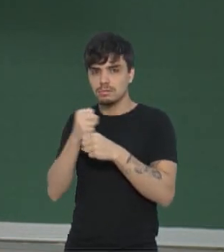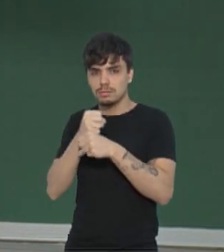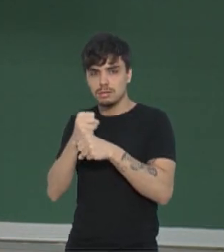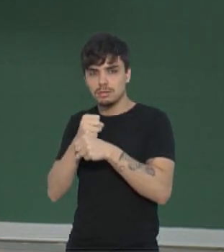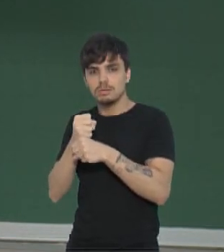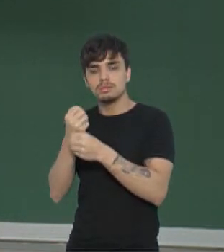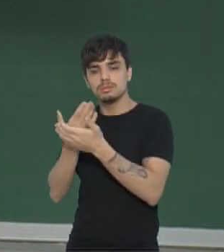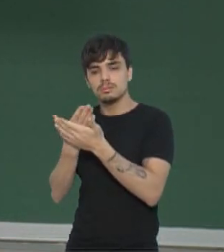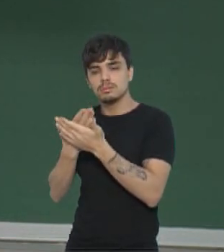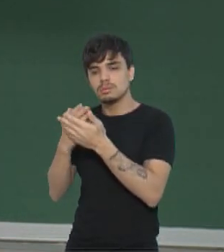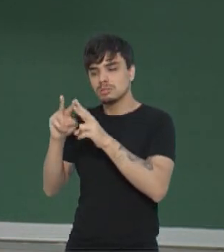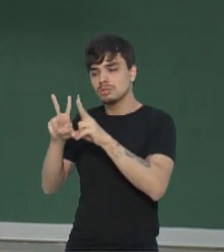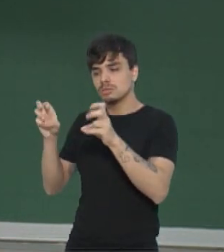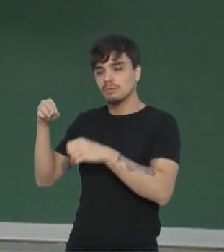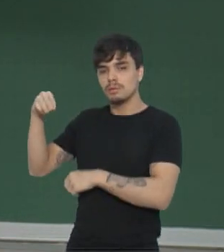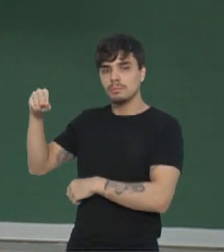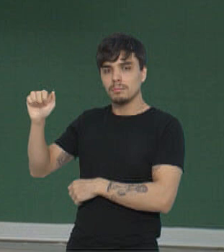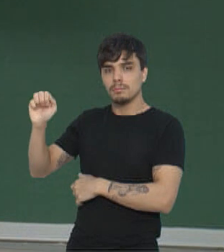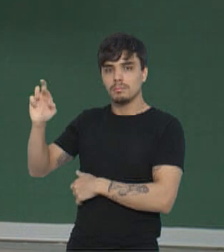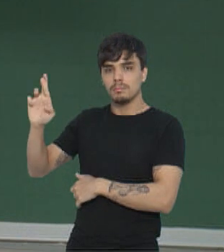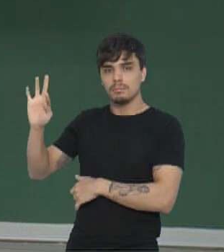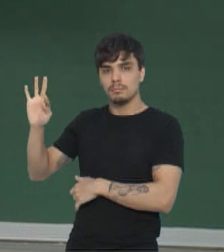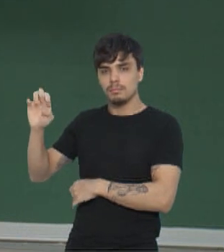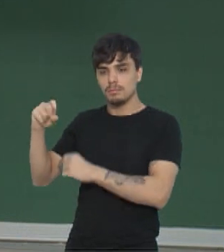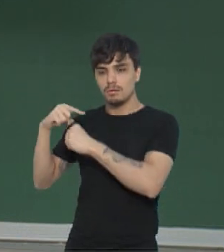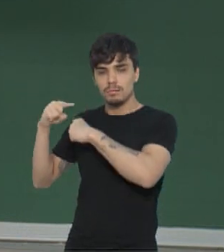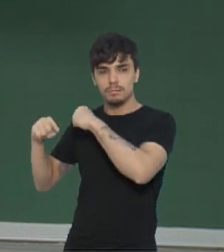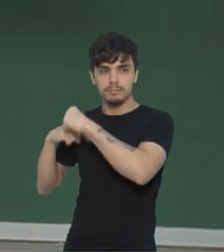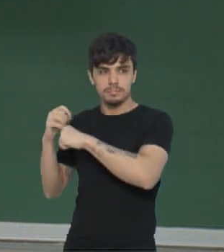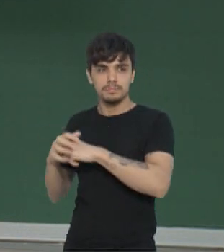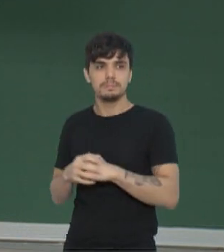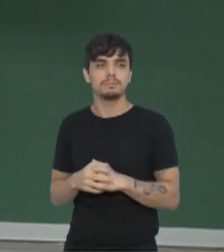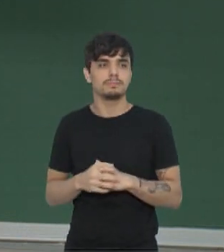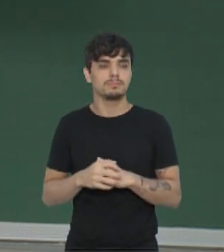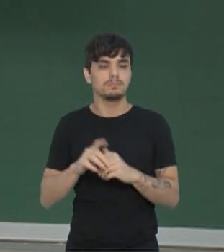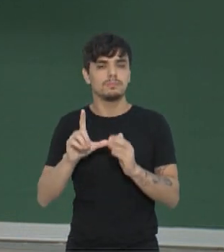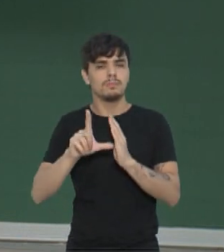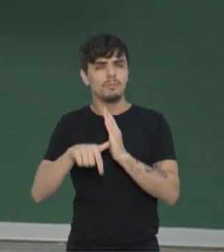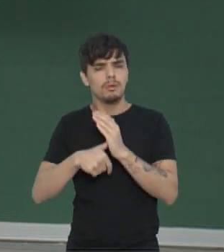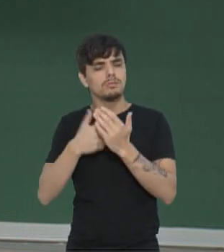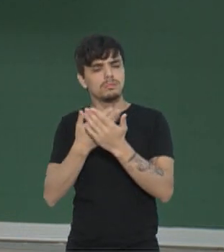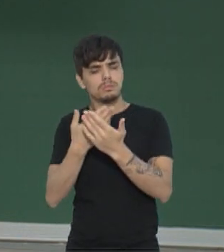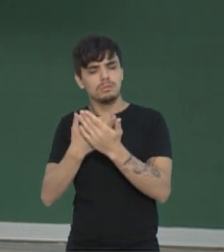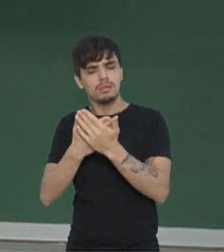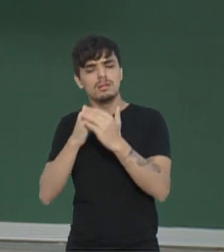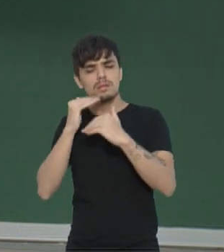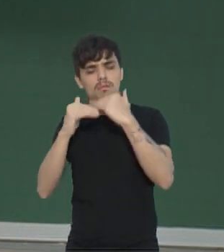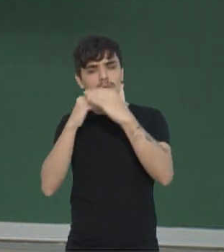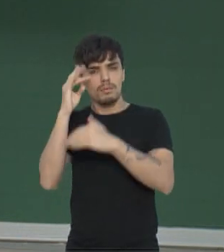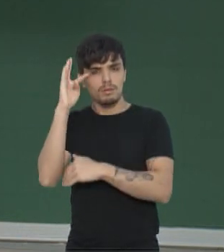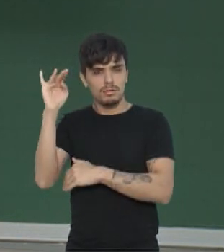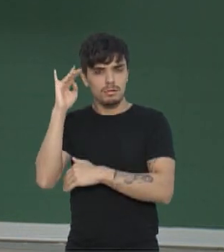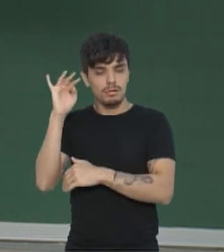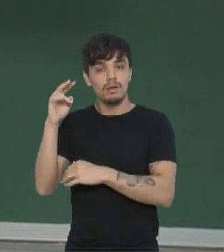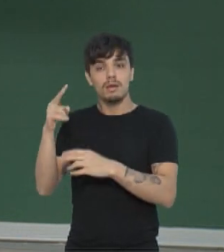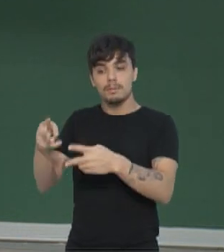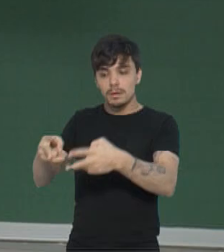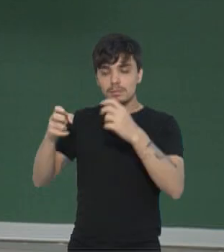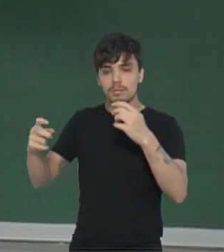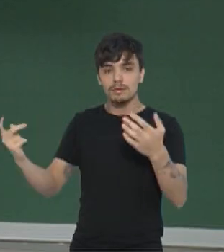Marte. E nesses estudos que ele conseguiu desenvolver uma nova teoria e ver que a teoria anterior estava